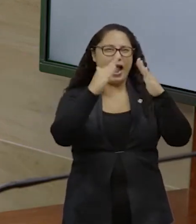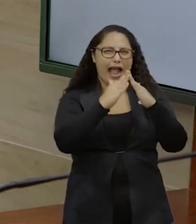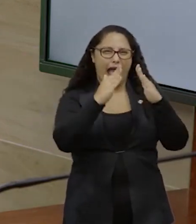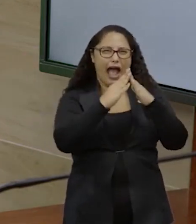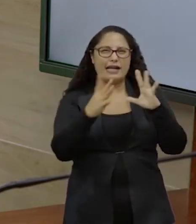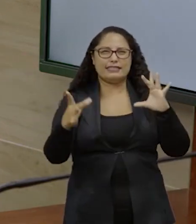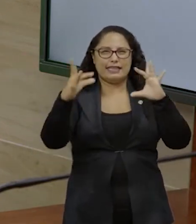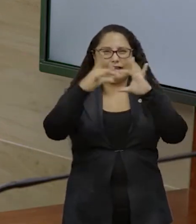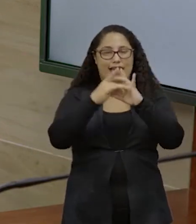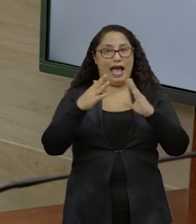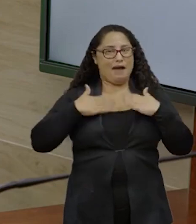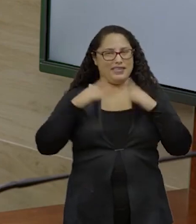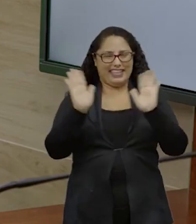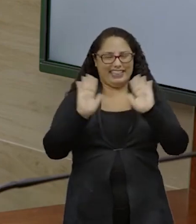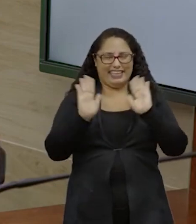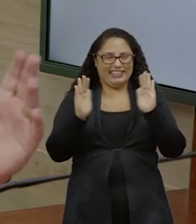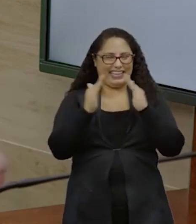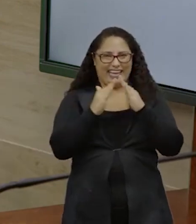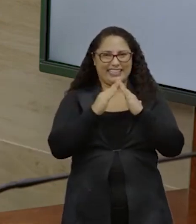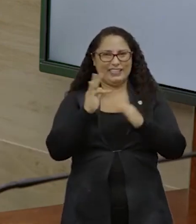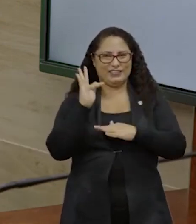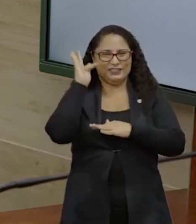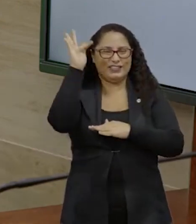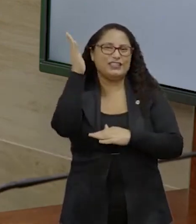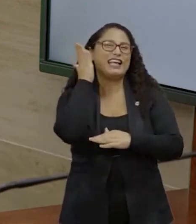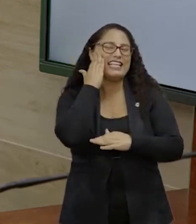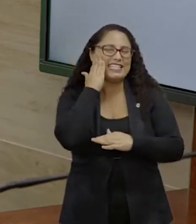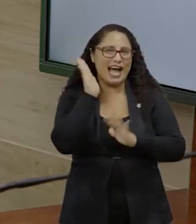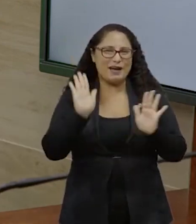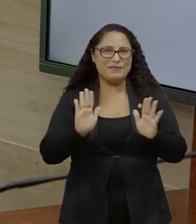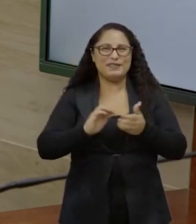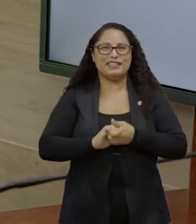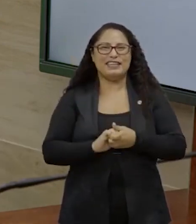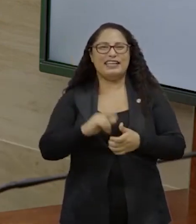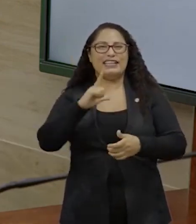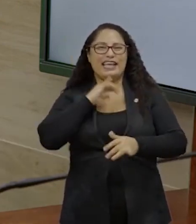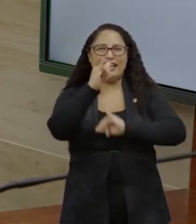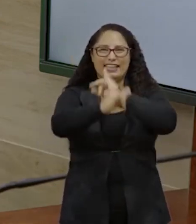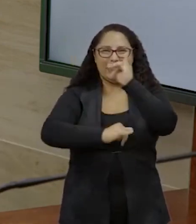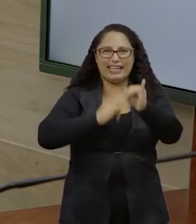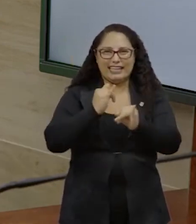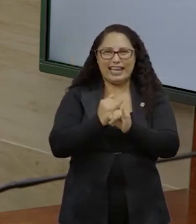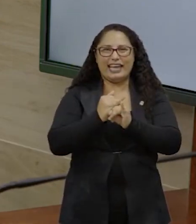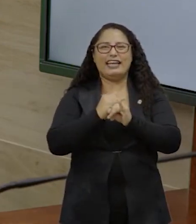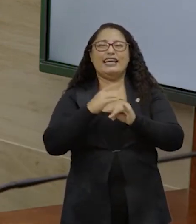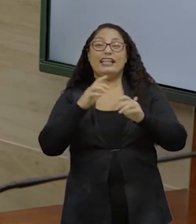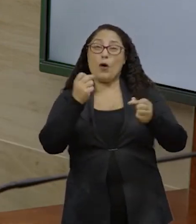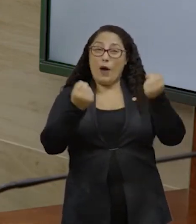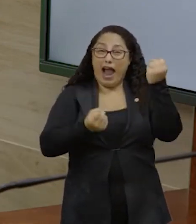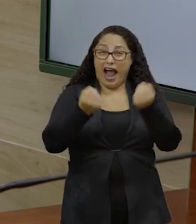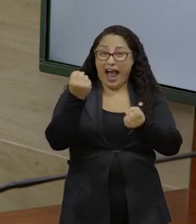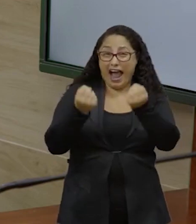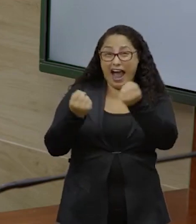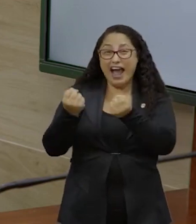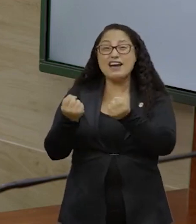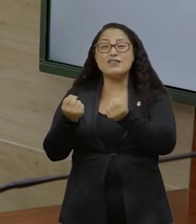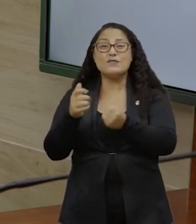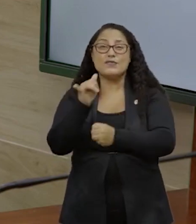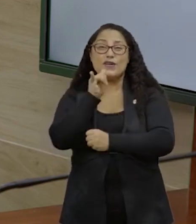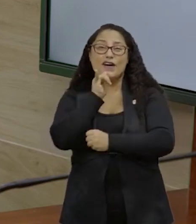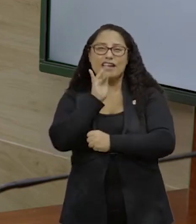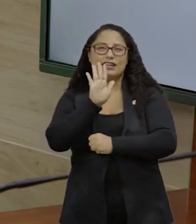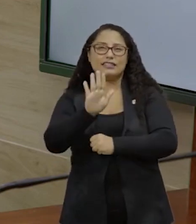está conectada à internet. A minha não, né? Mas no futuro, quem sabe, né? A gente tem internet, a gente tem o nosso carro, a gente tem,